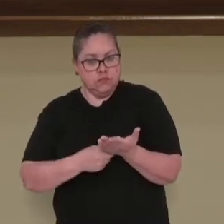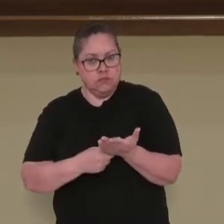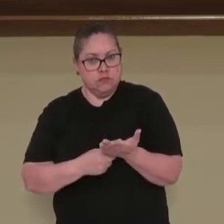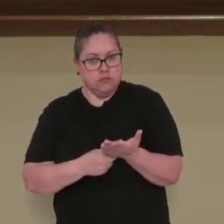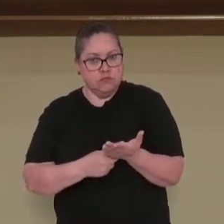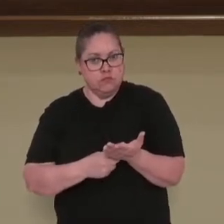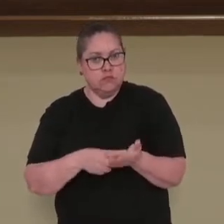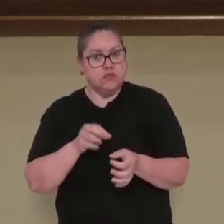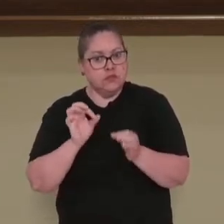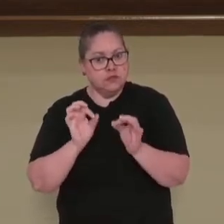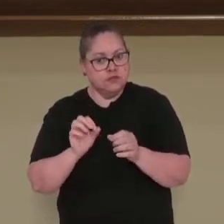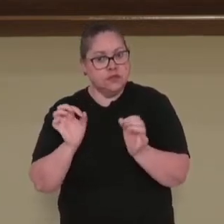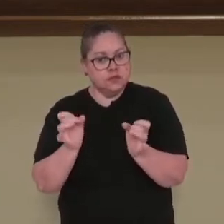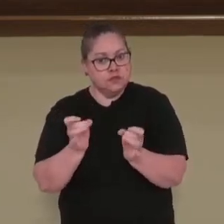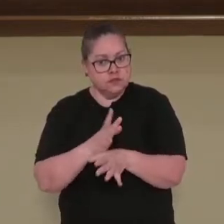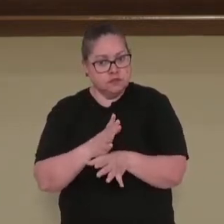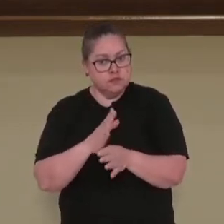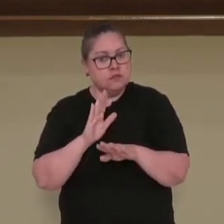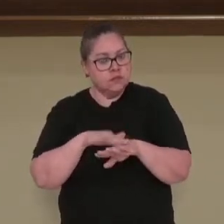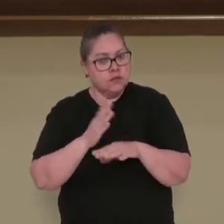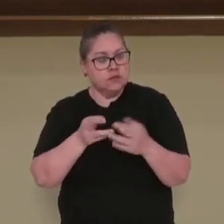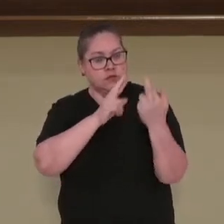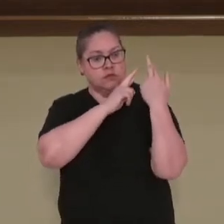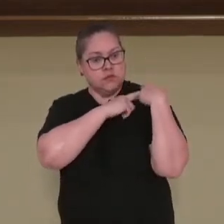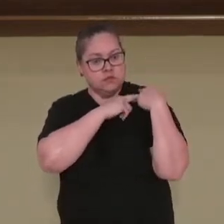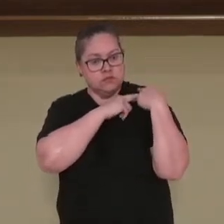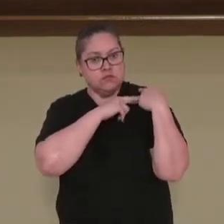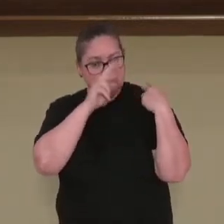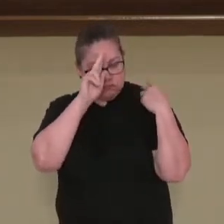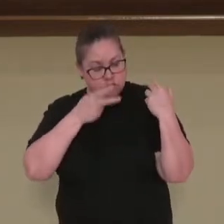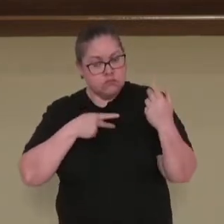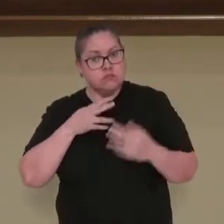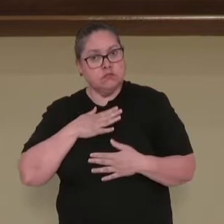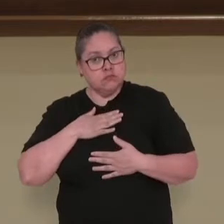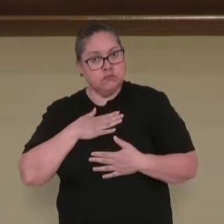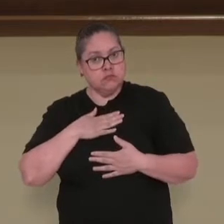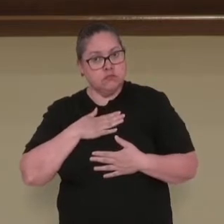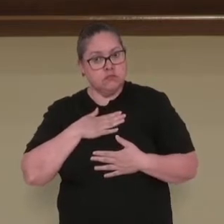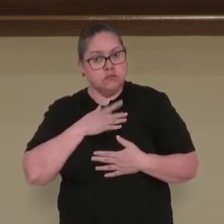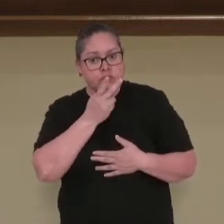deles, estamos sendo os mais responsáveis conosco mesmo, com o nosso futuro.